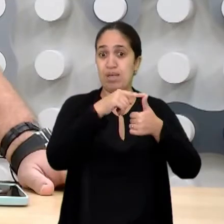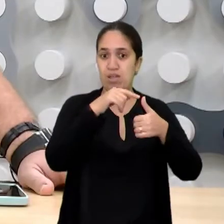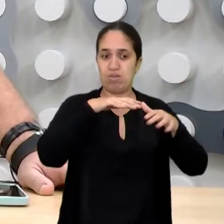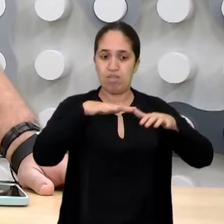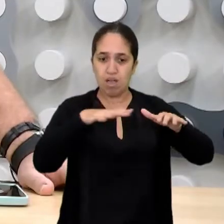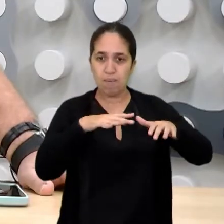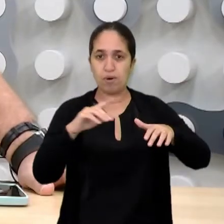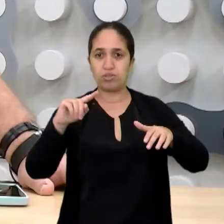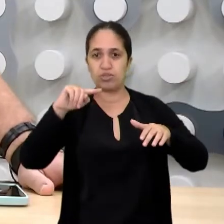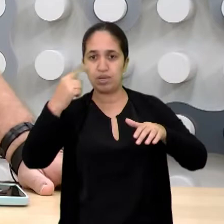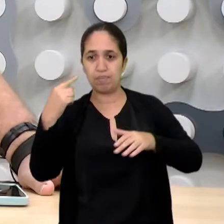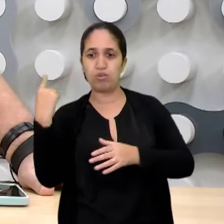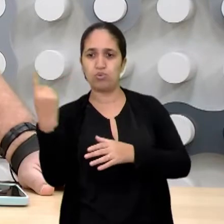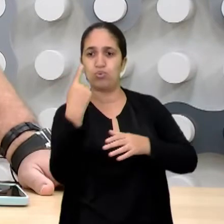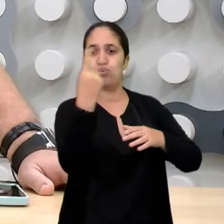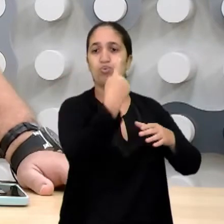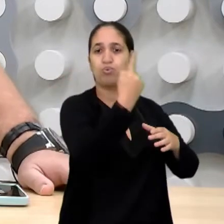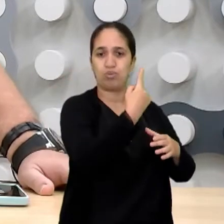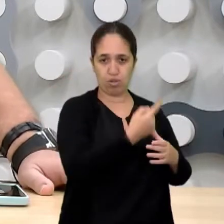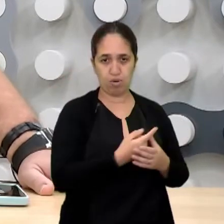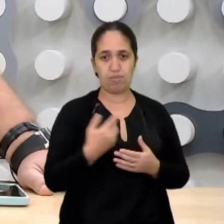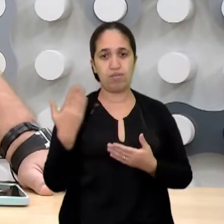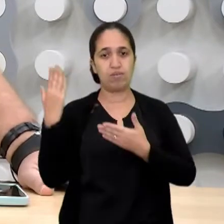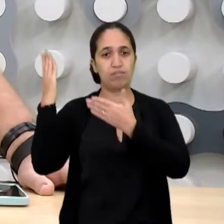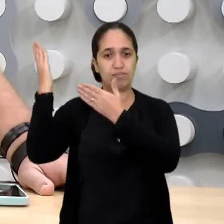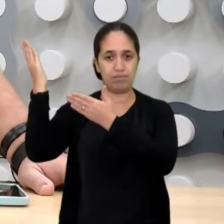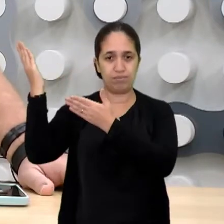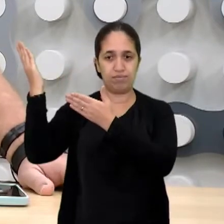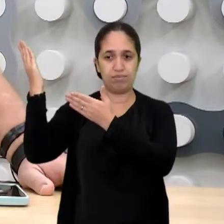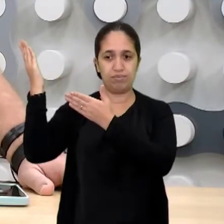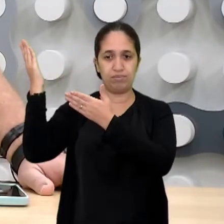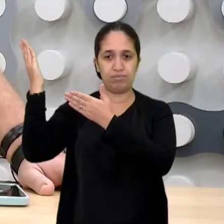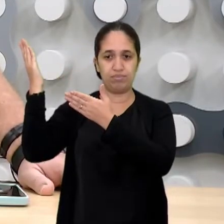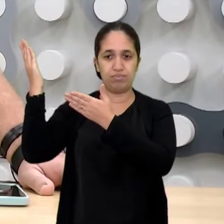tem o ciclone tropical. Então, vamos lá ver na tela.